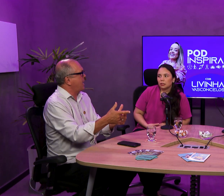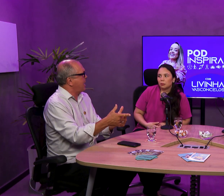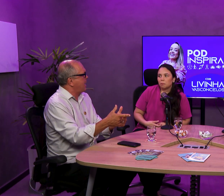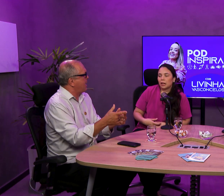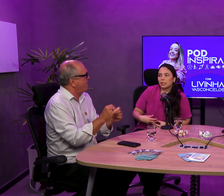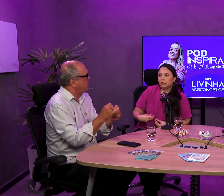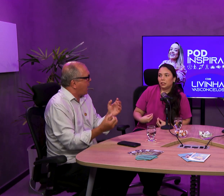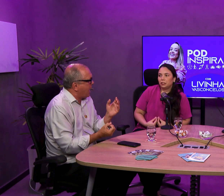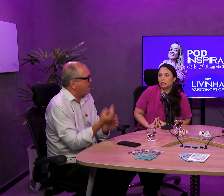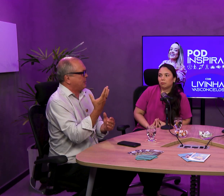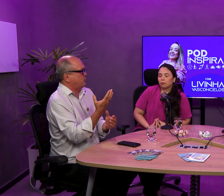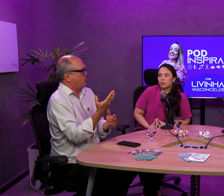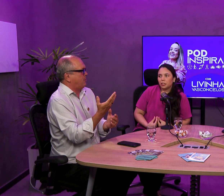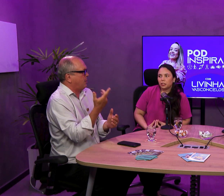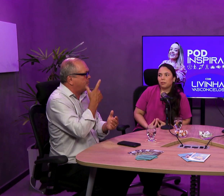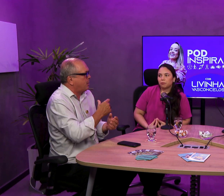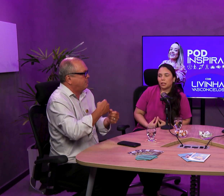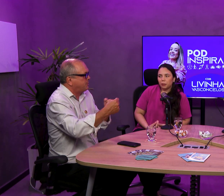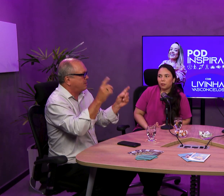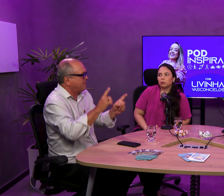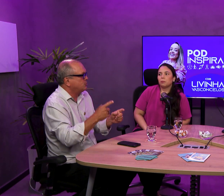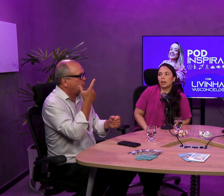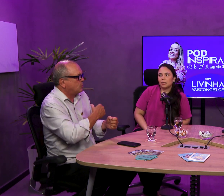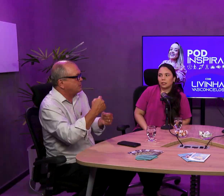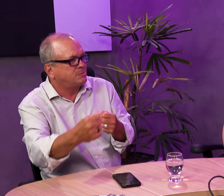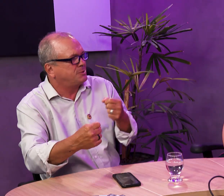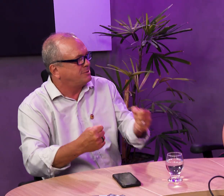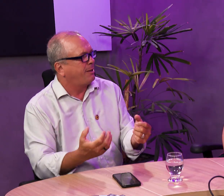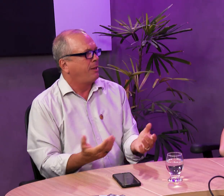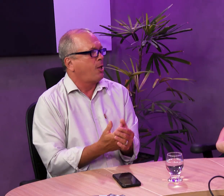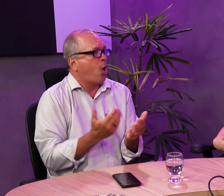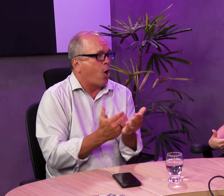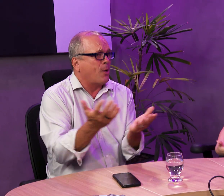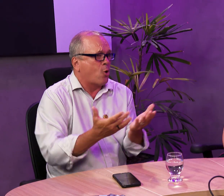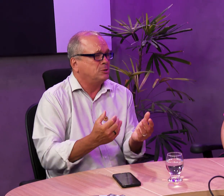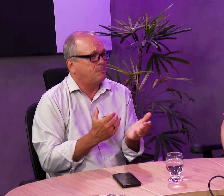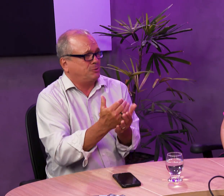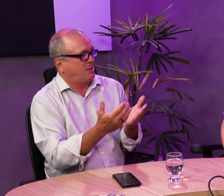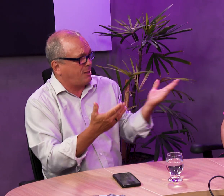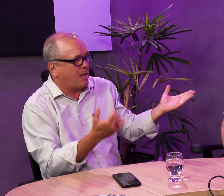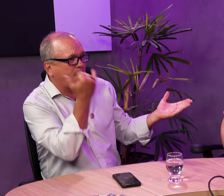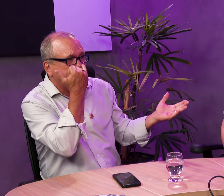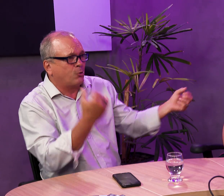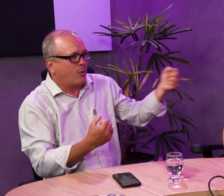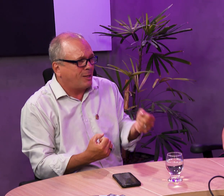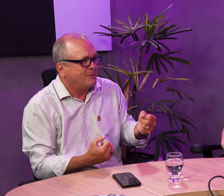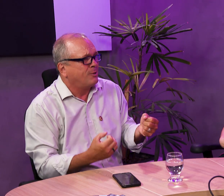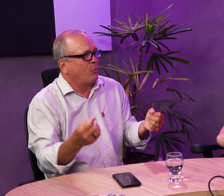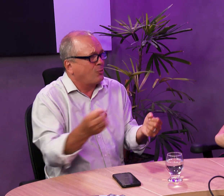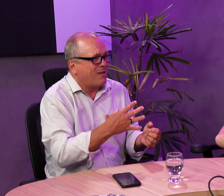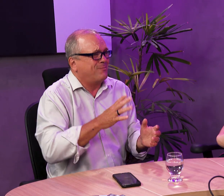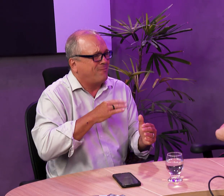meses, mas a gente sente que sempre falta mais, né? Eu acho que você também sente isso. Mas